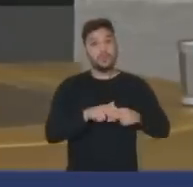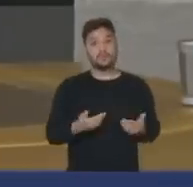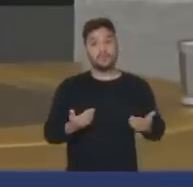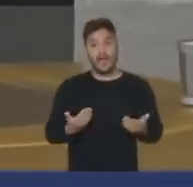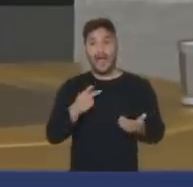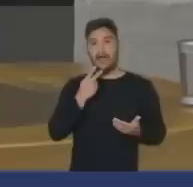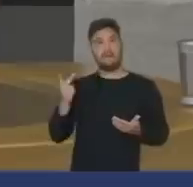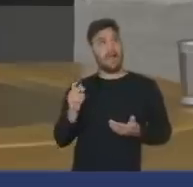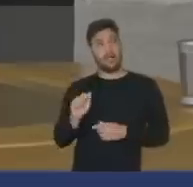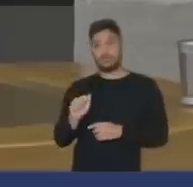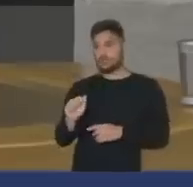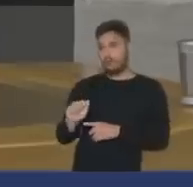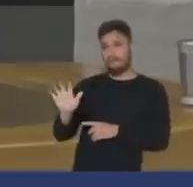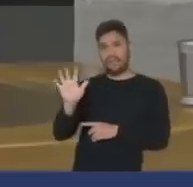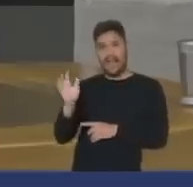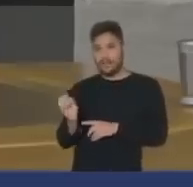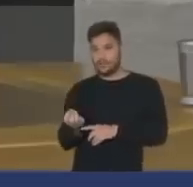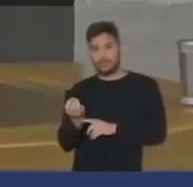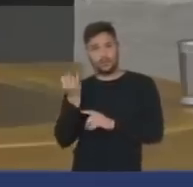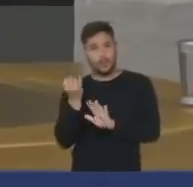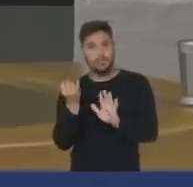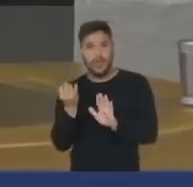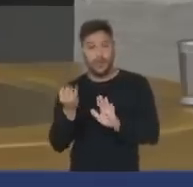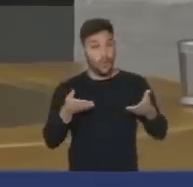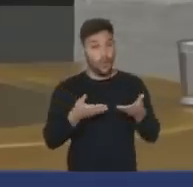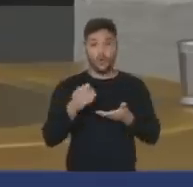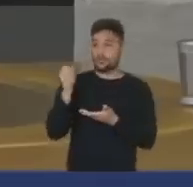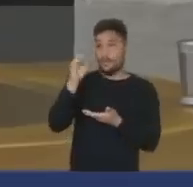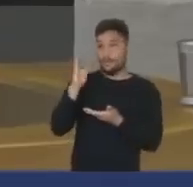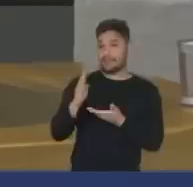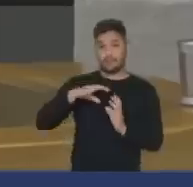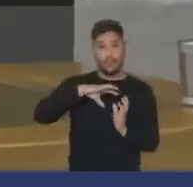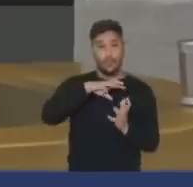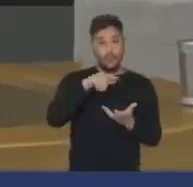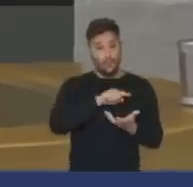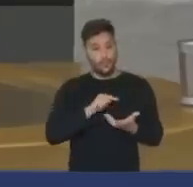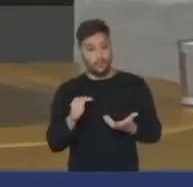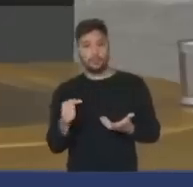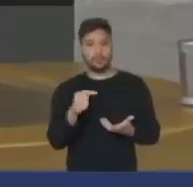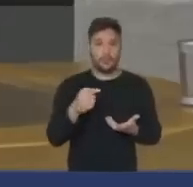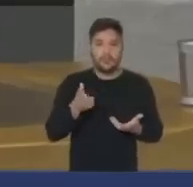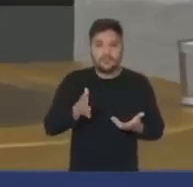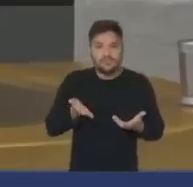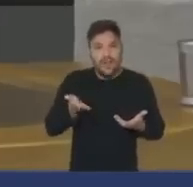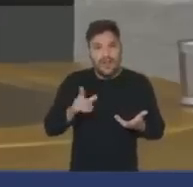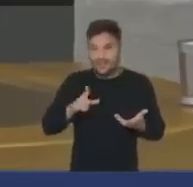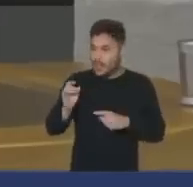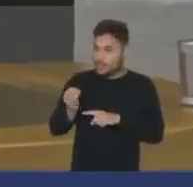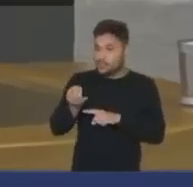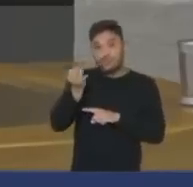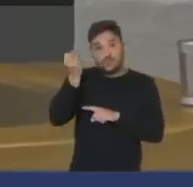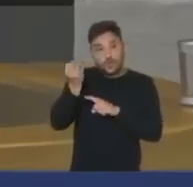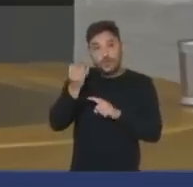aí é não que vai aumentar a taxa de juros. Ora, vejam só, o Brasil hoje, o mundo inteiro, senhor presidente, o mundo inteiro tem taxa